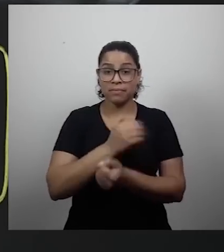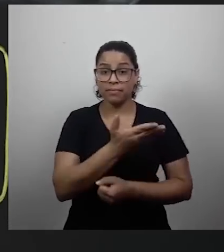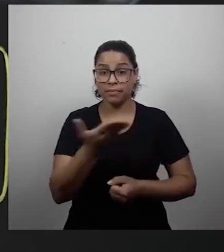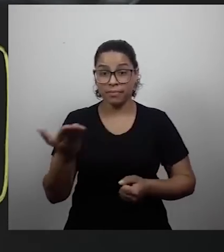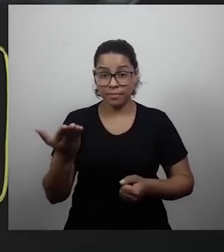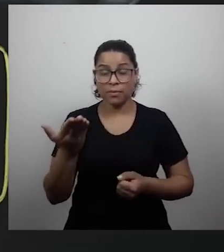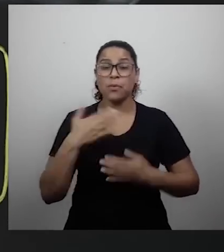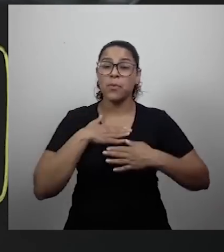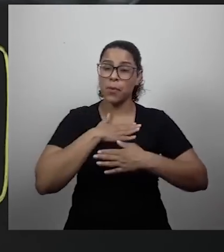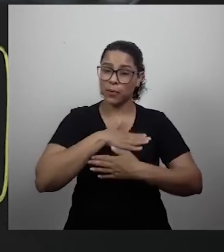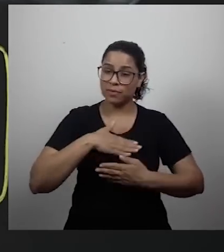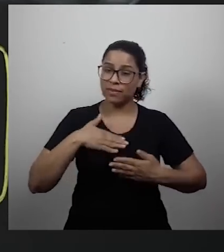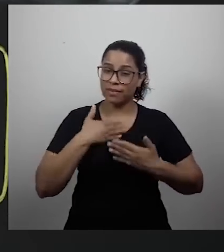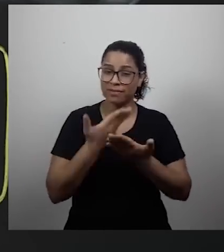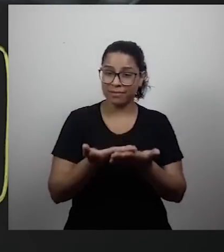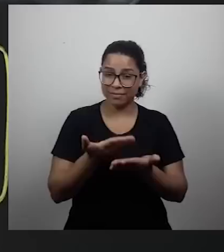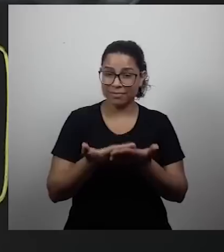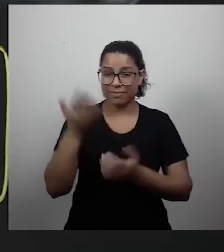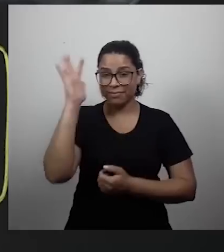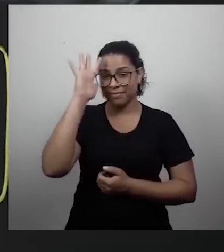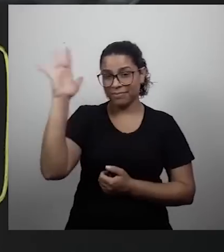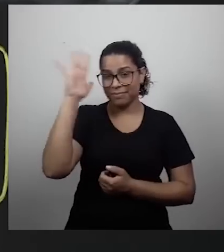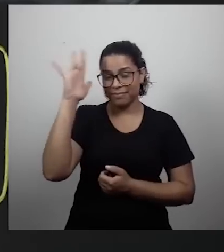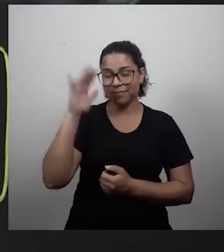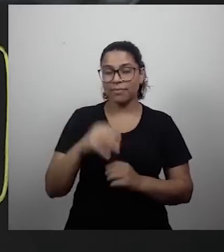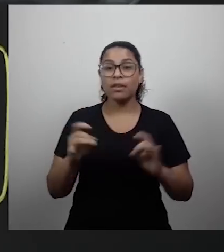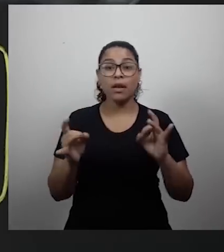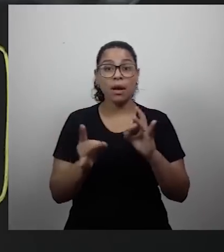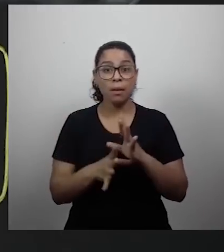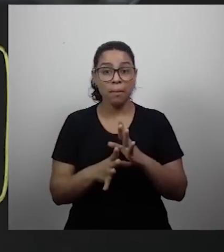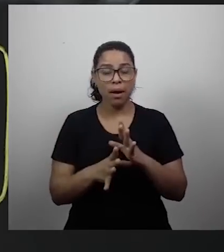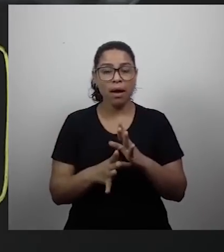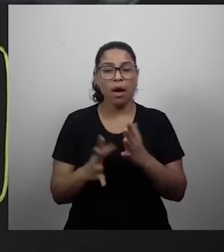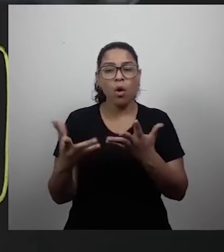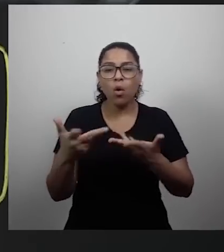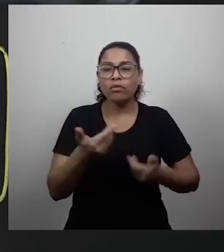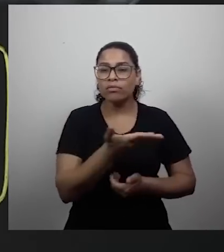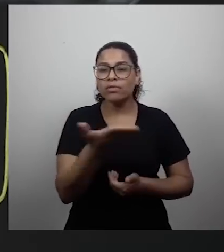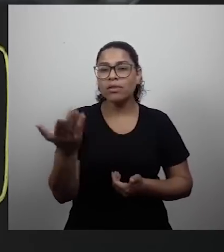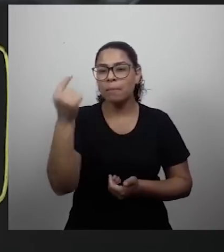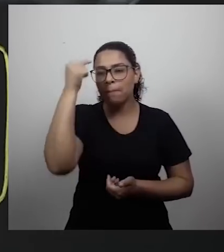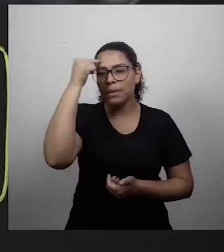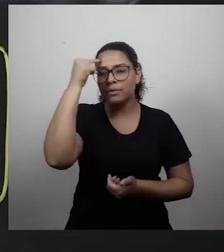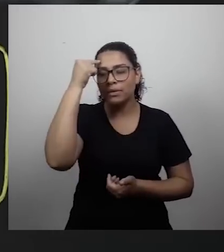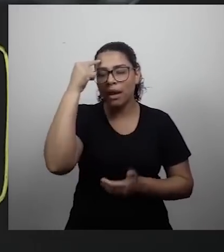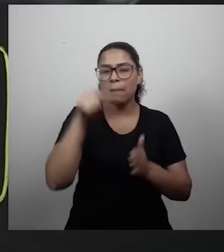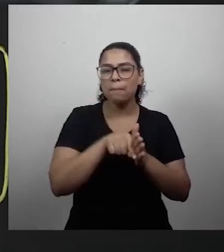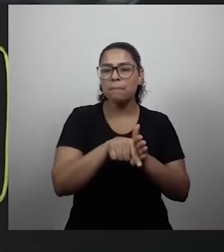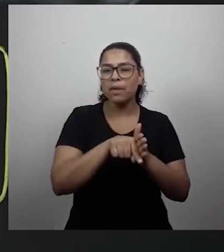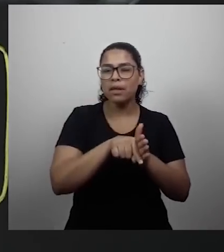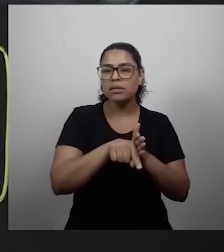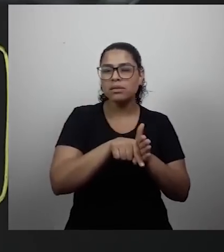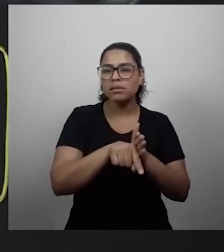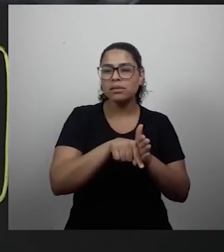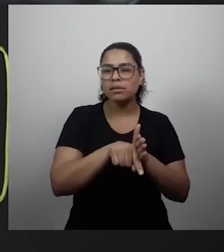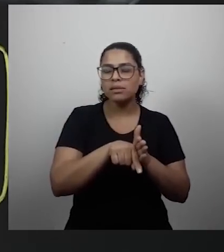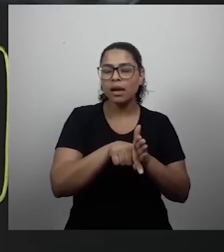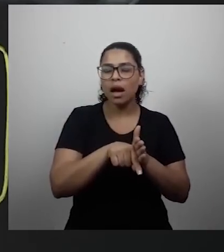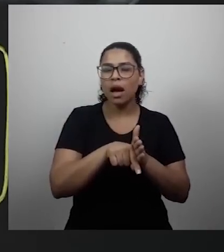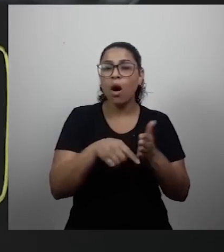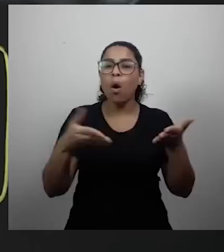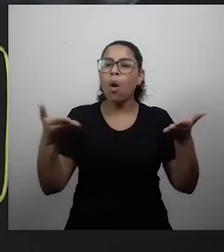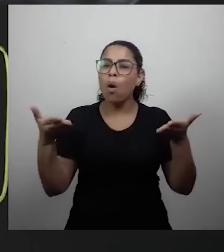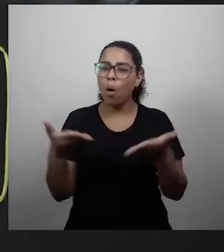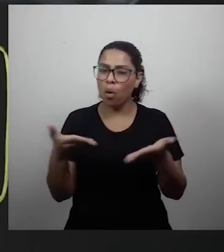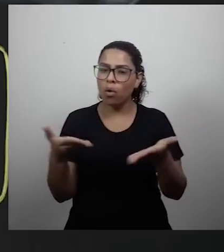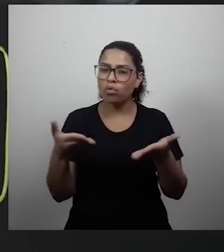e eu gostaria aqui de encerrar te convidando a pensar um pouco mais sobre os impactos dessa Revolução Industrial hoje.